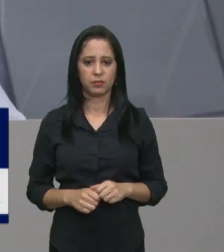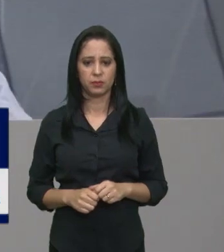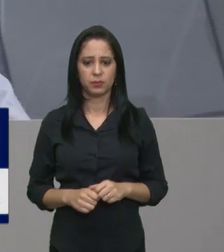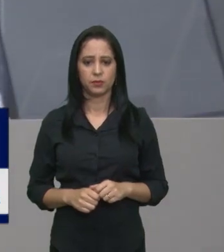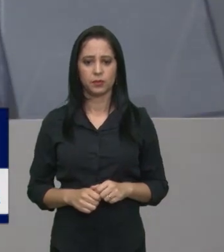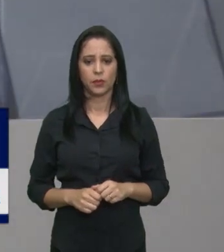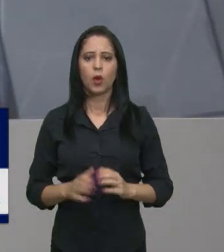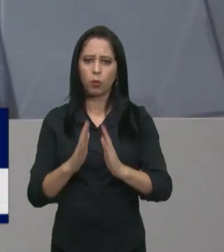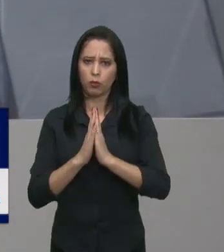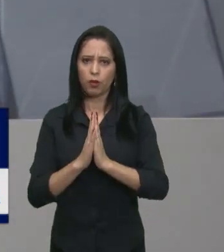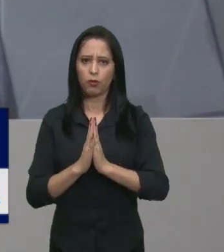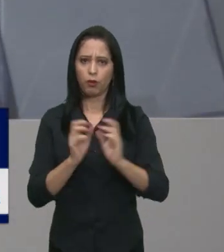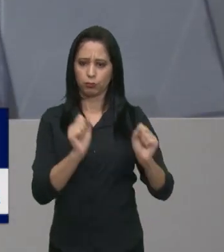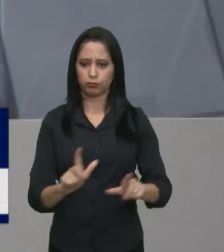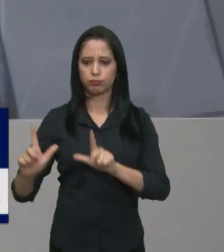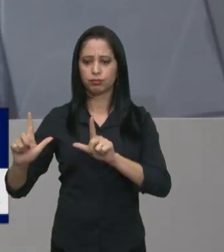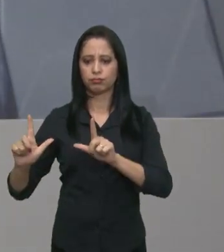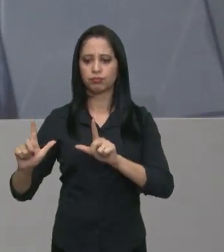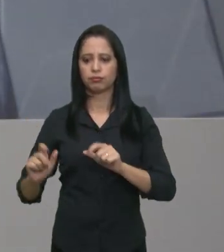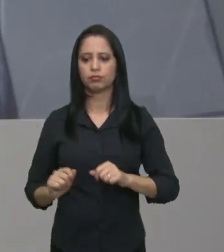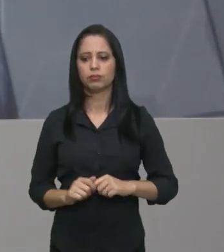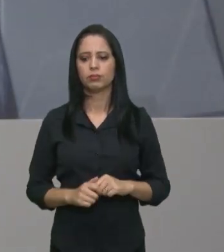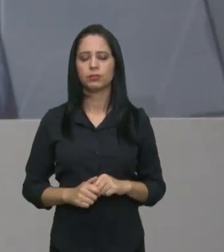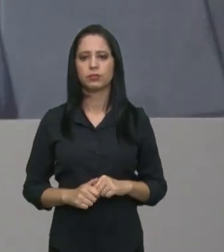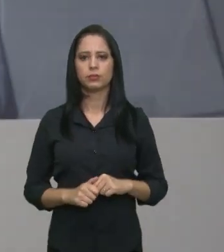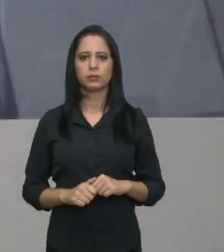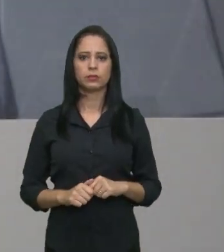Por favor, coloque um slide para mim.